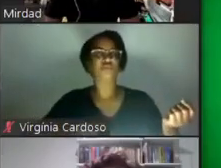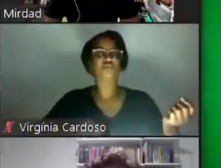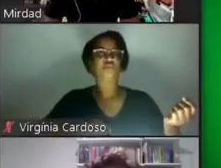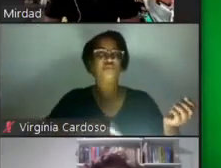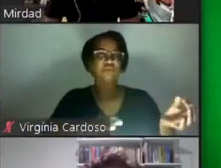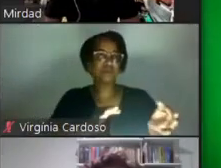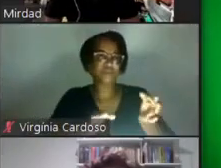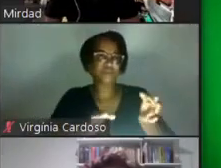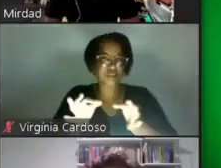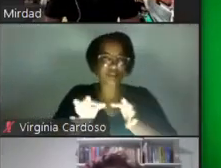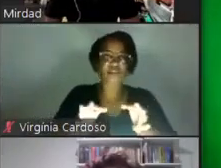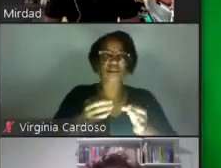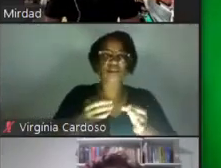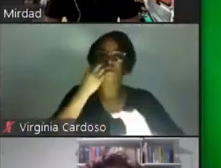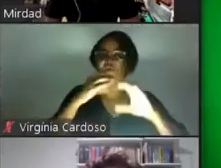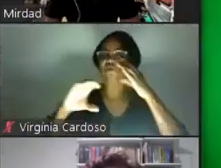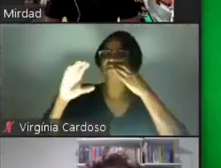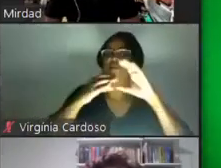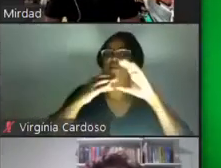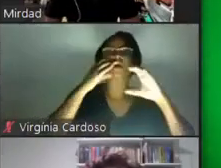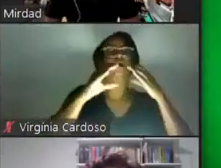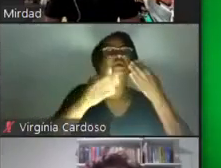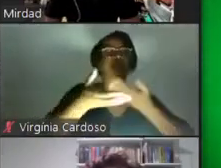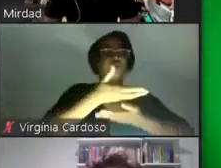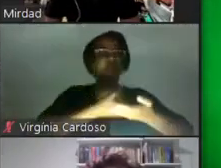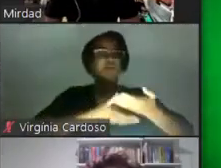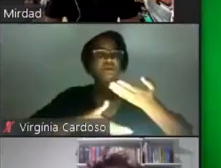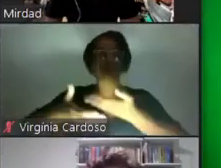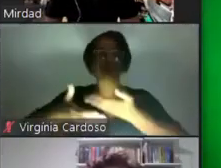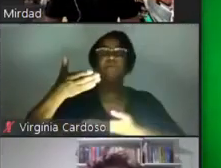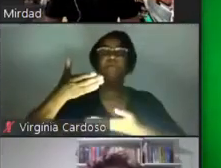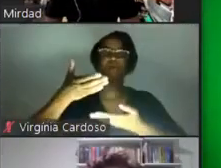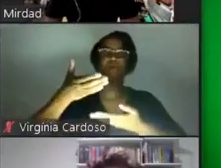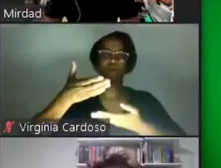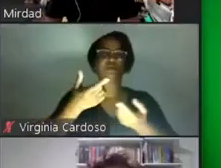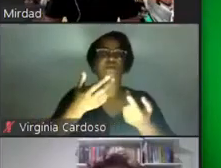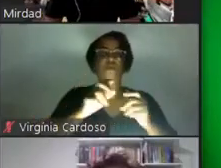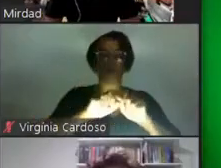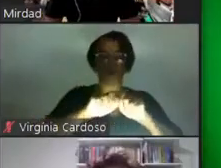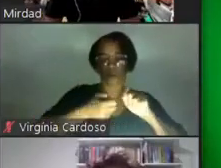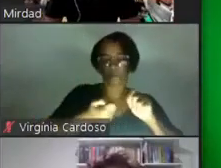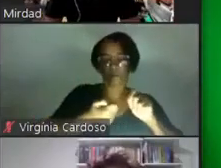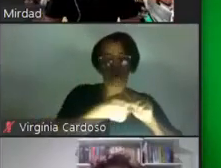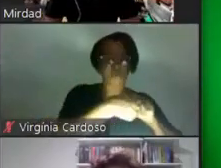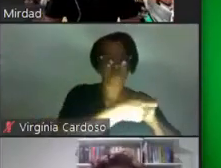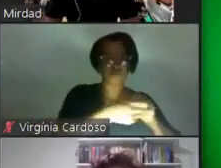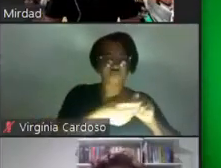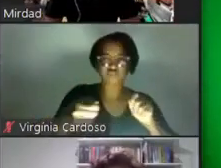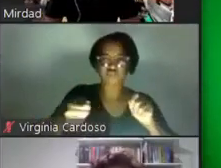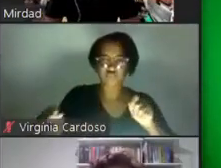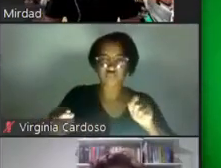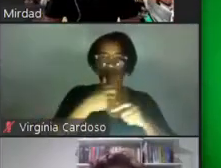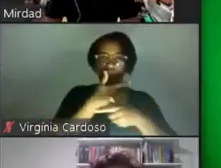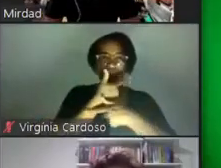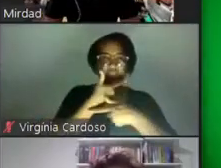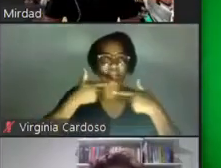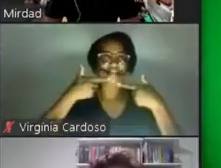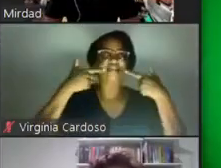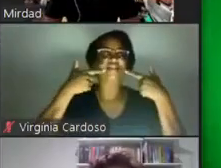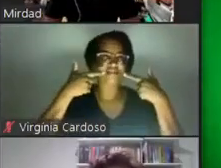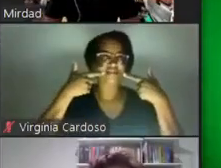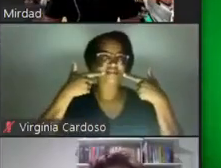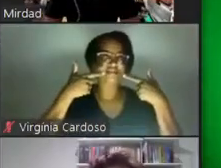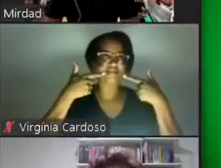por aí sem ser refrão, compartilhando como quem partilha um pão, ter um sorriso estampado sem ser moda.